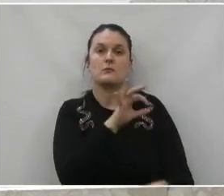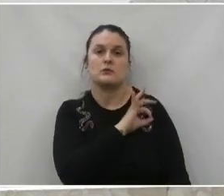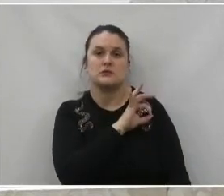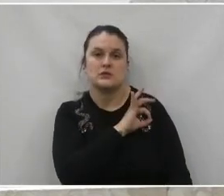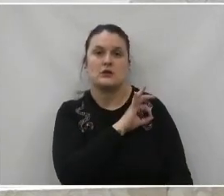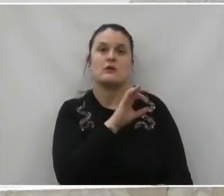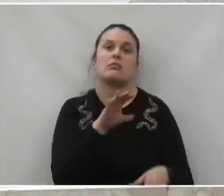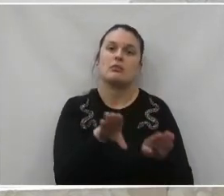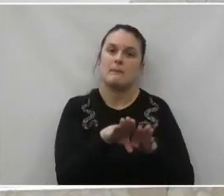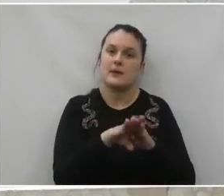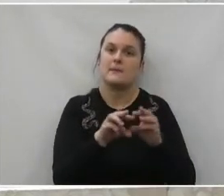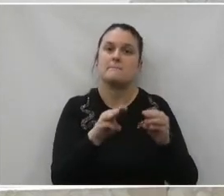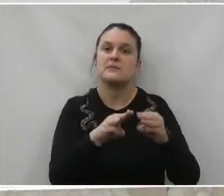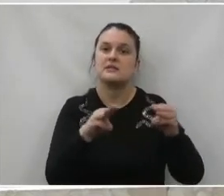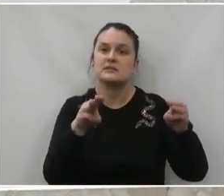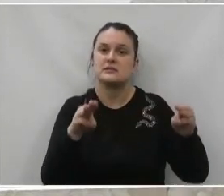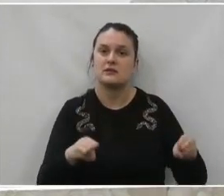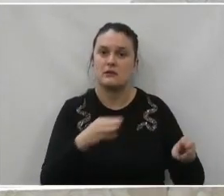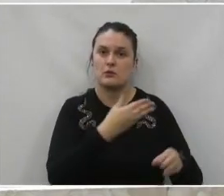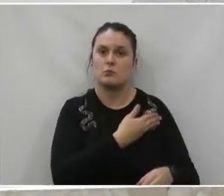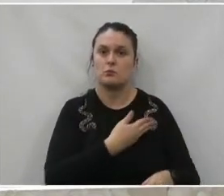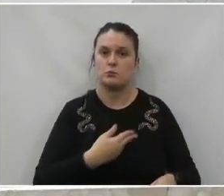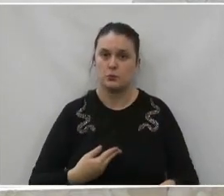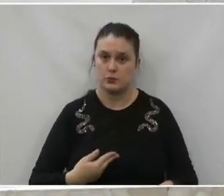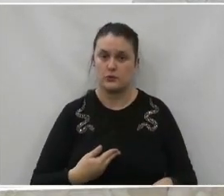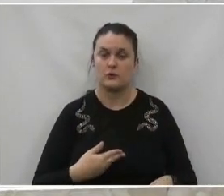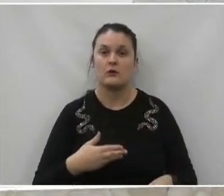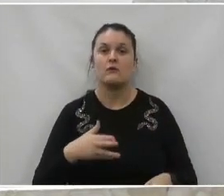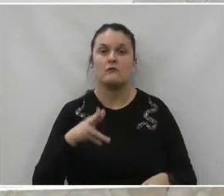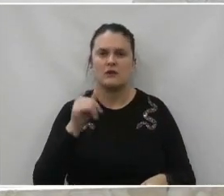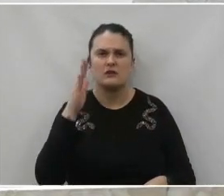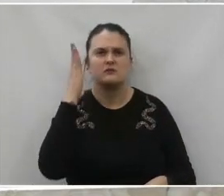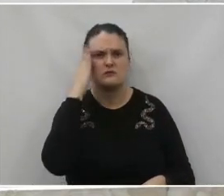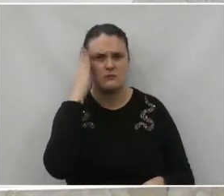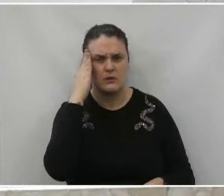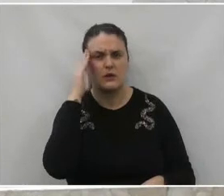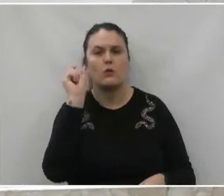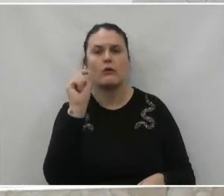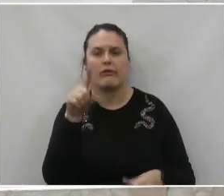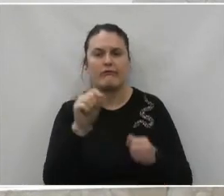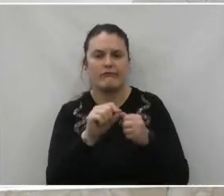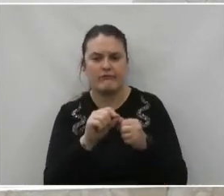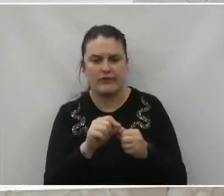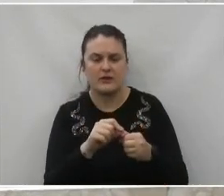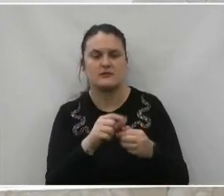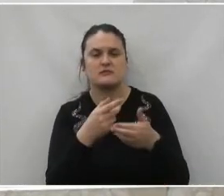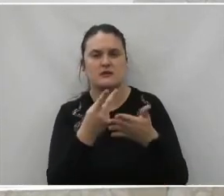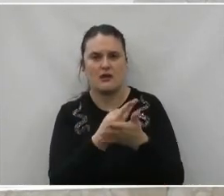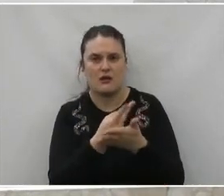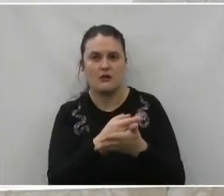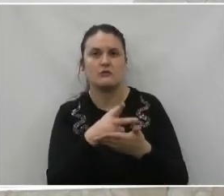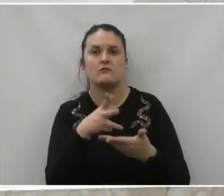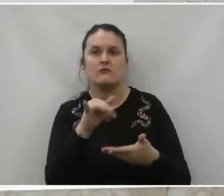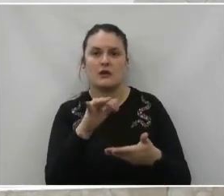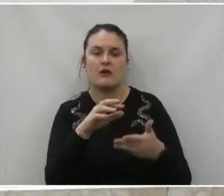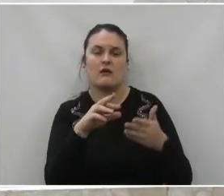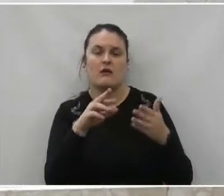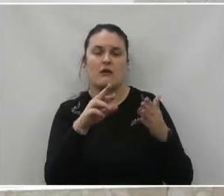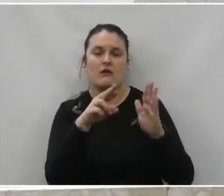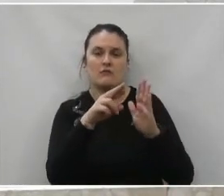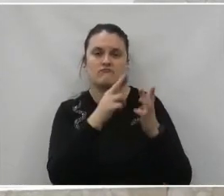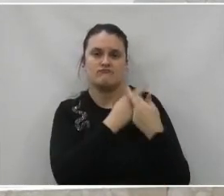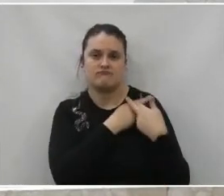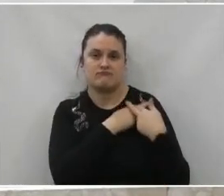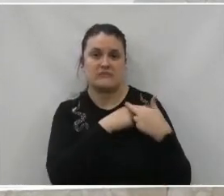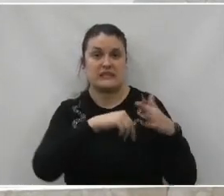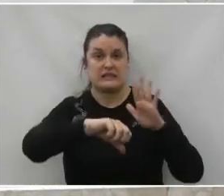e ao Ministério Público do Estado do Paraná para conhecimento e providência para eventual responsabilização criminal. Artigo